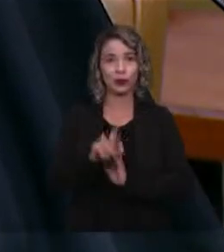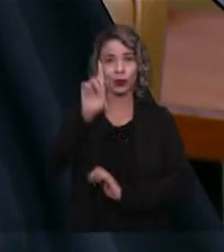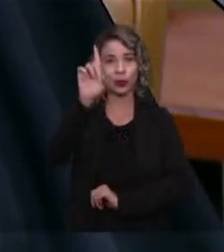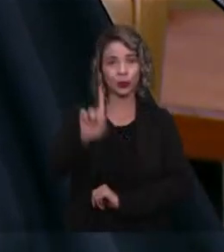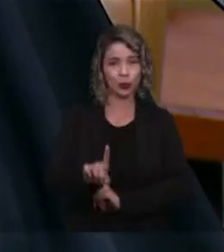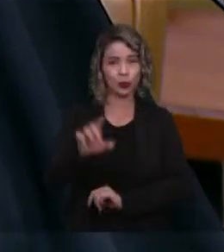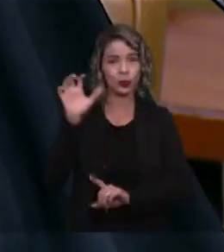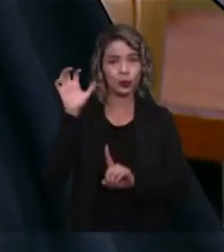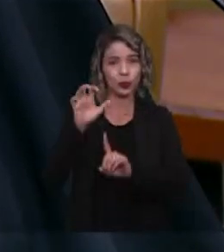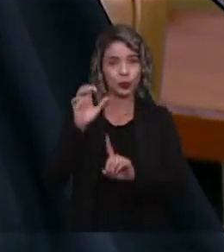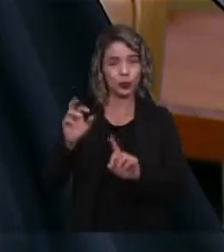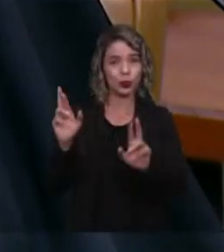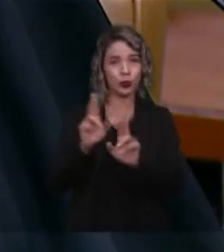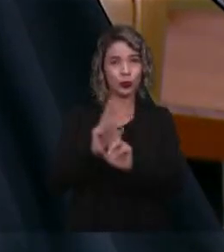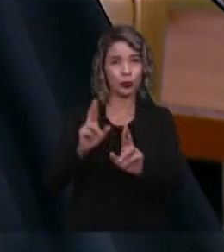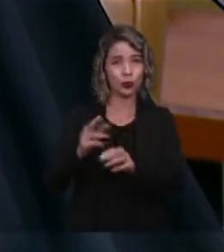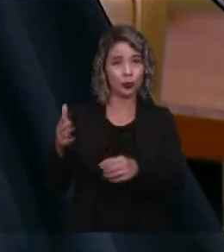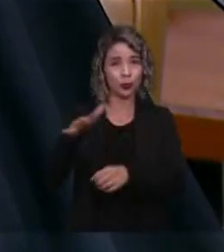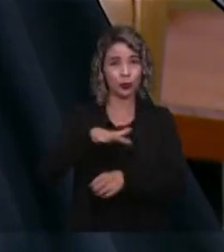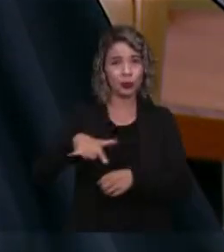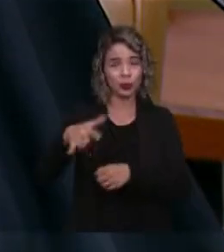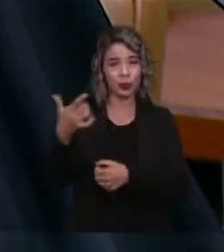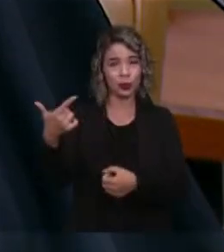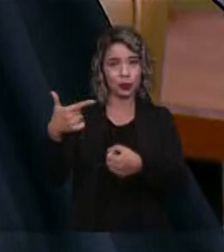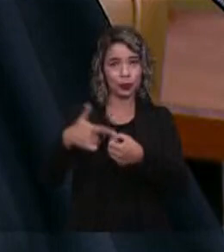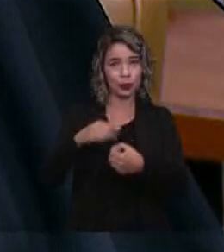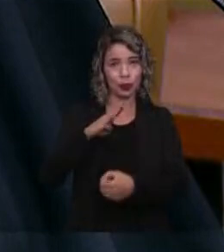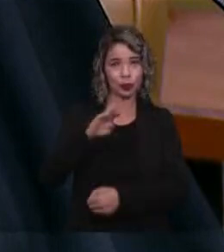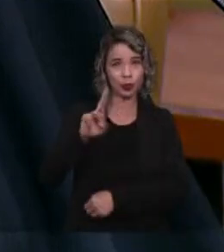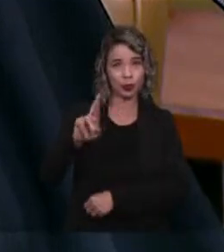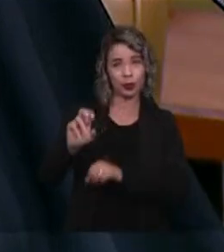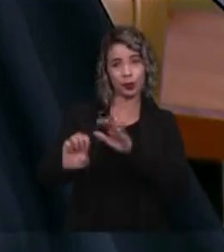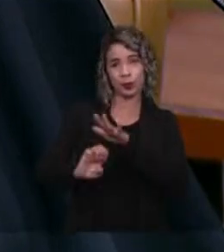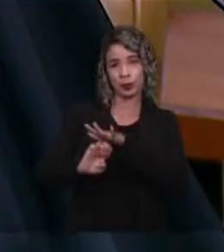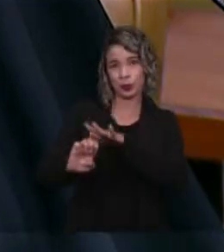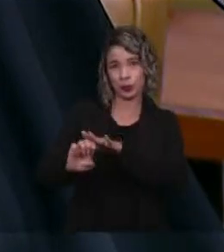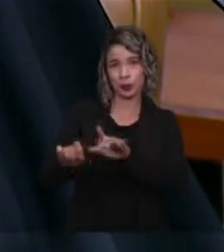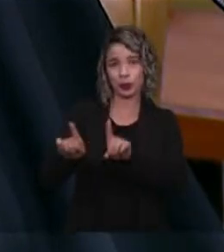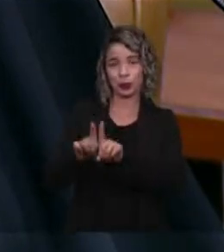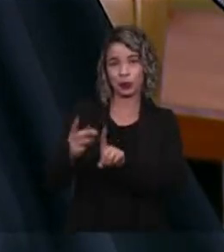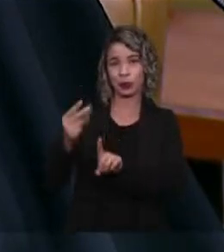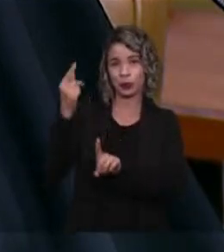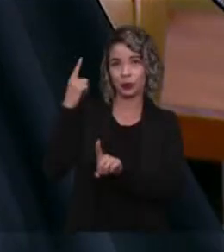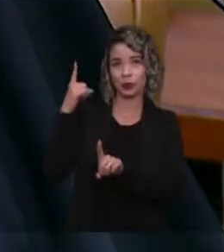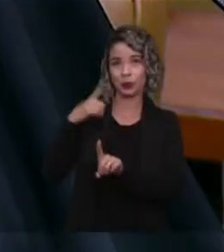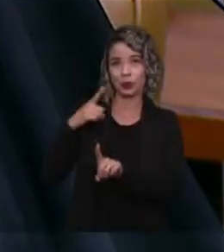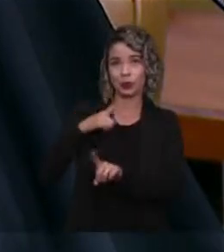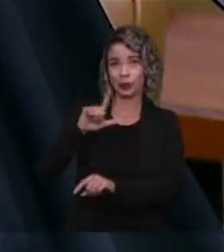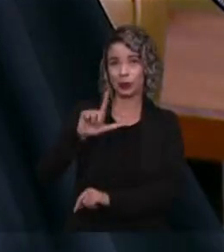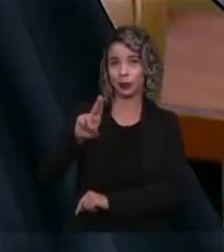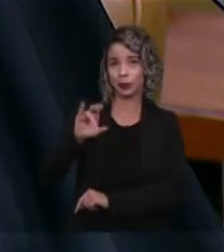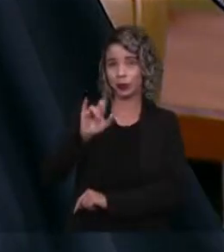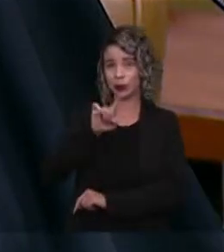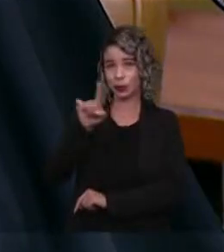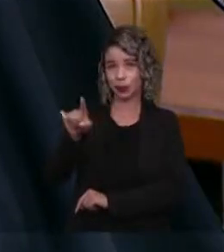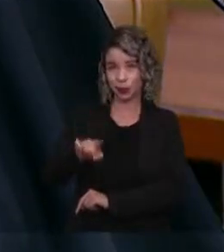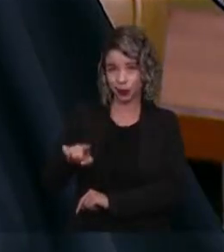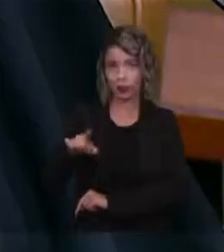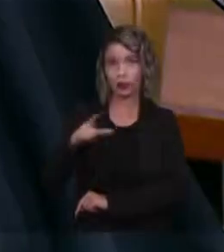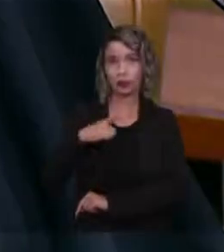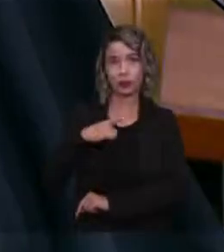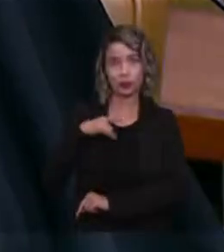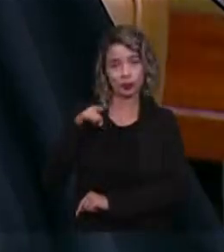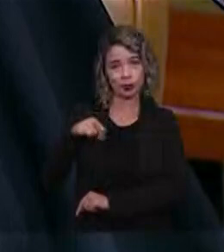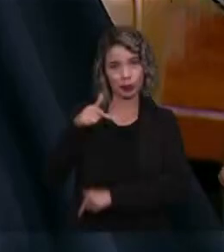diretoria de redes de postos de serviços da BR Distribuidora S.A., à época ocupada por Luiz Cláudio